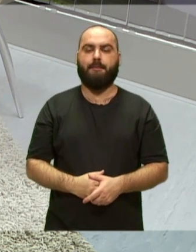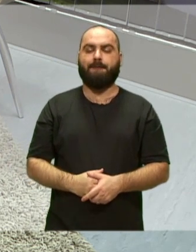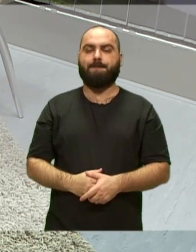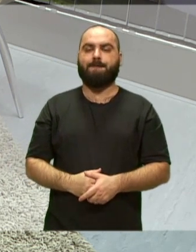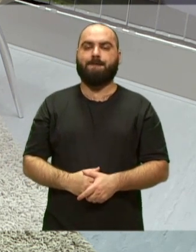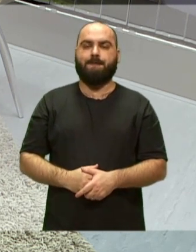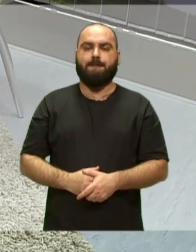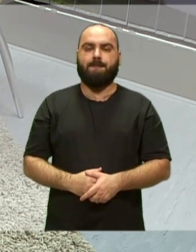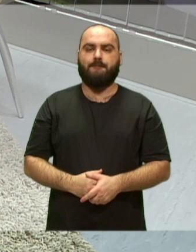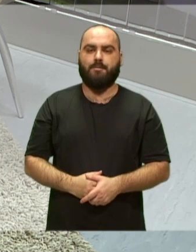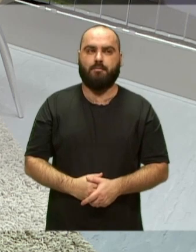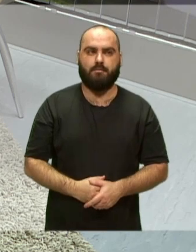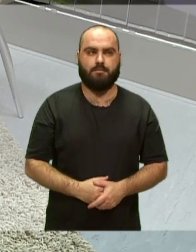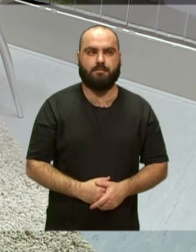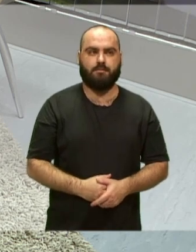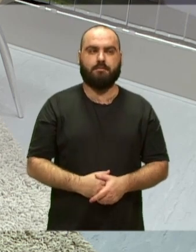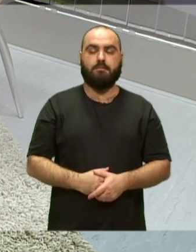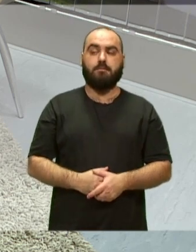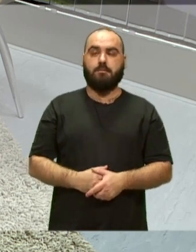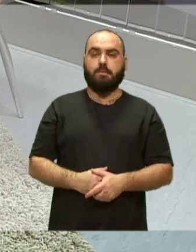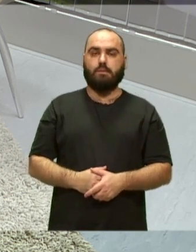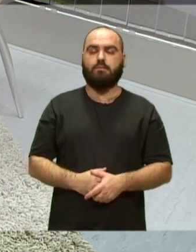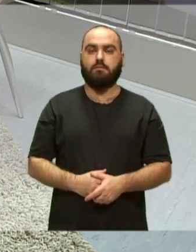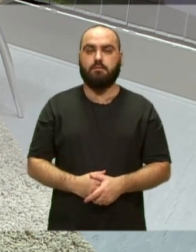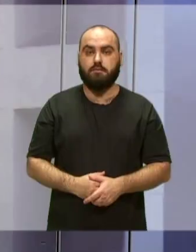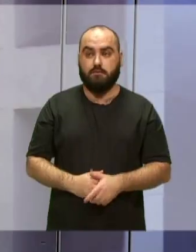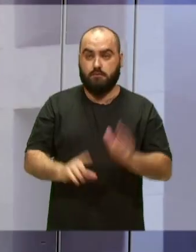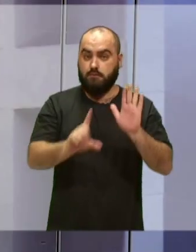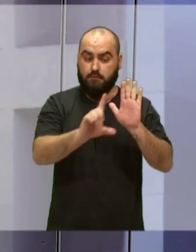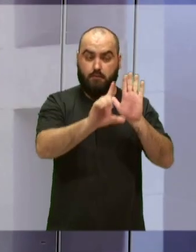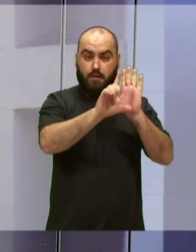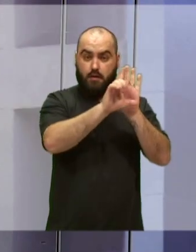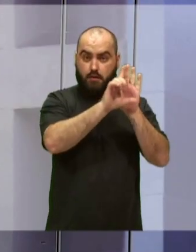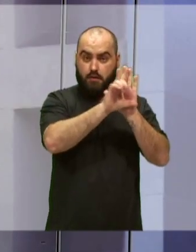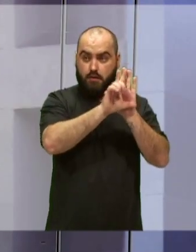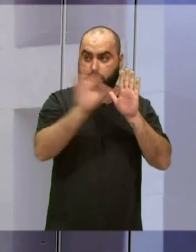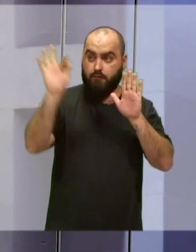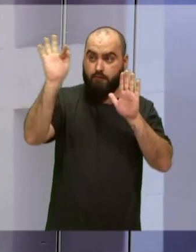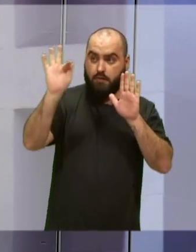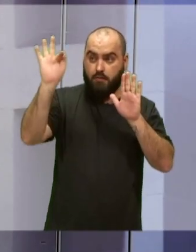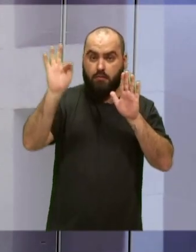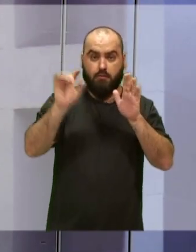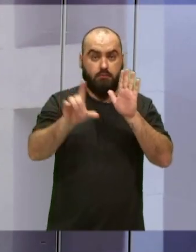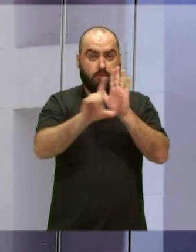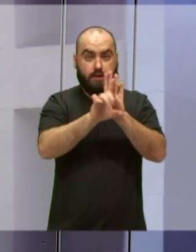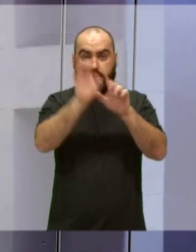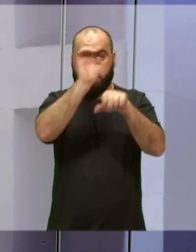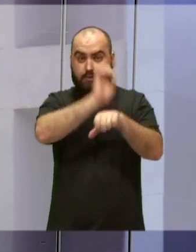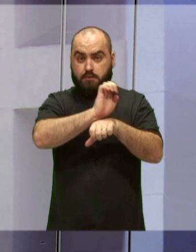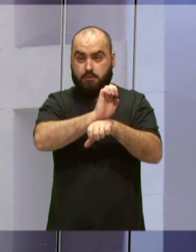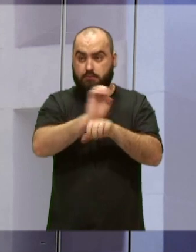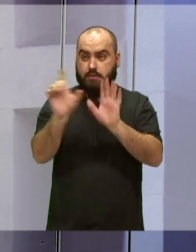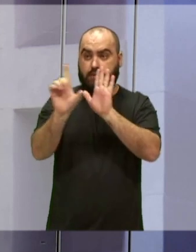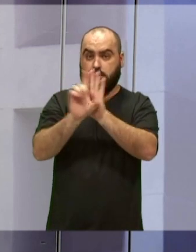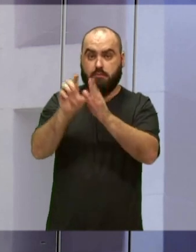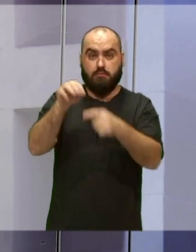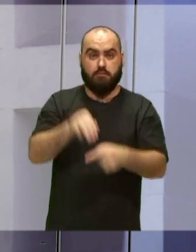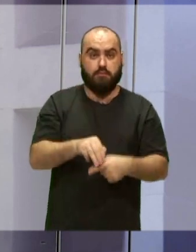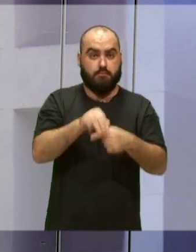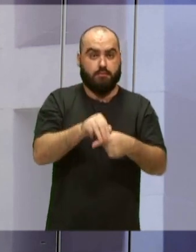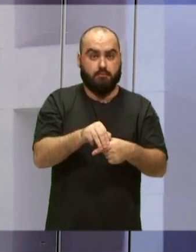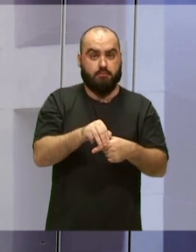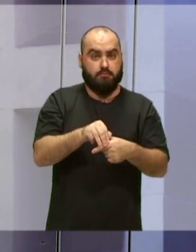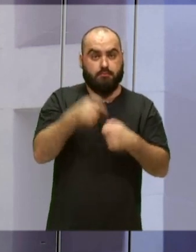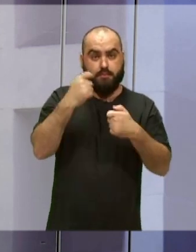queremos que que a lei ela não a lei a lei federal lei estadual o lei a lei municipal não pode sobrepor essas